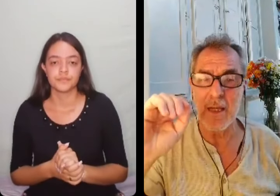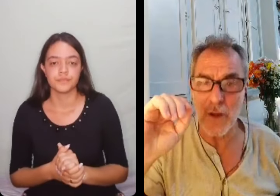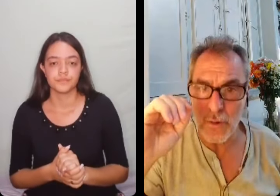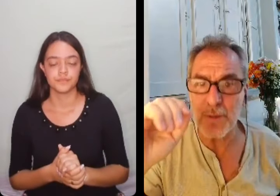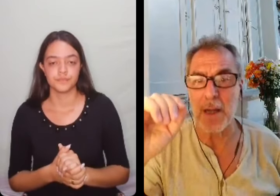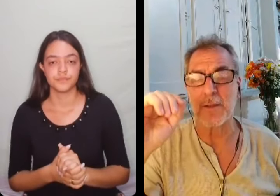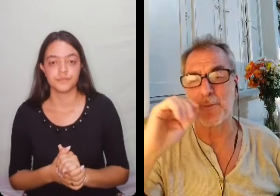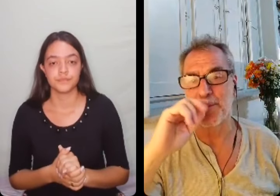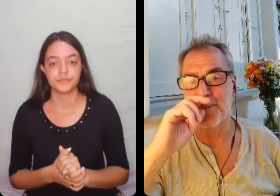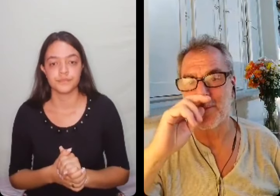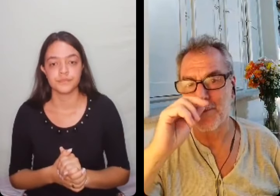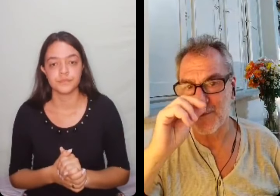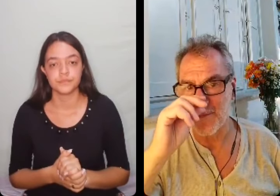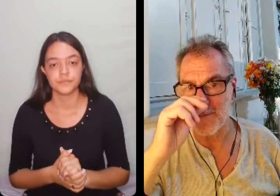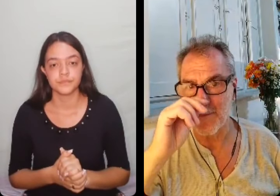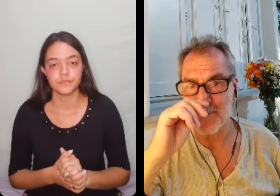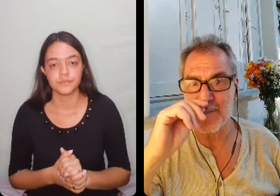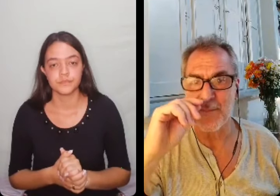e com o espaço.